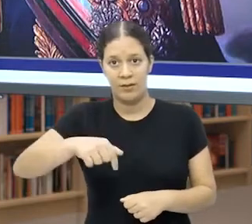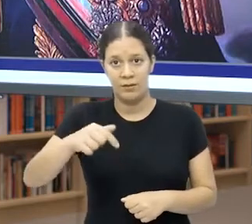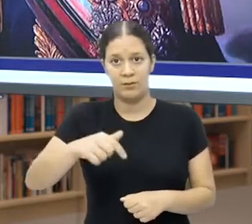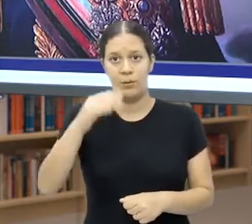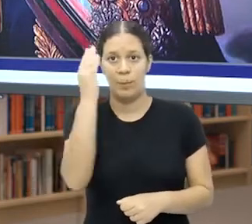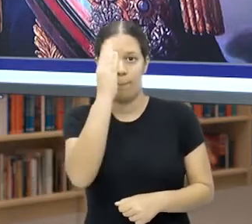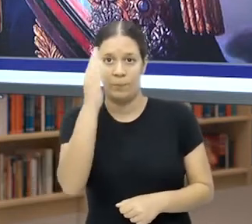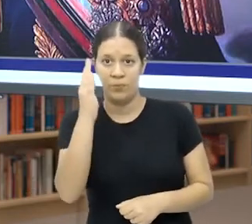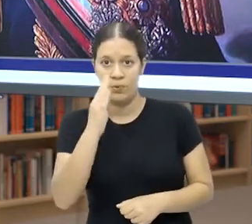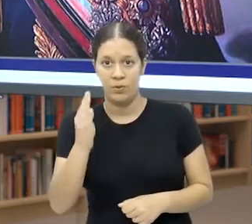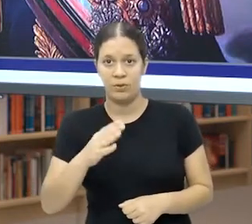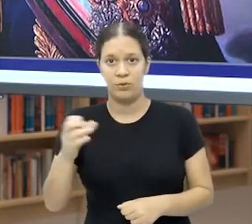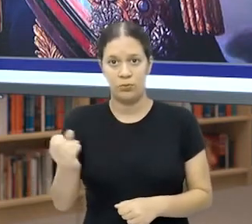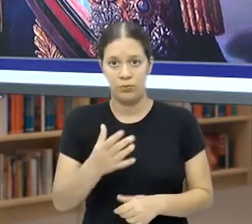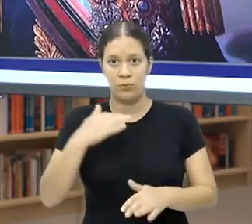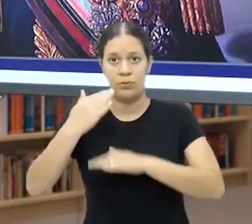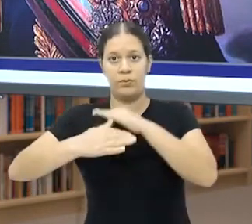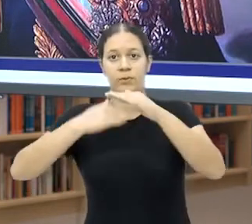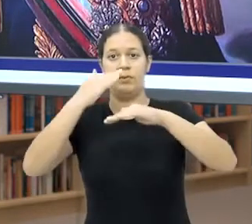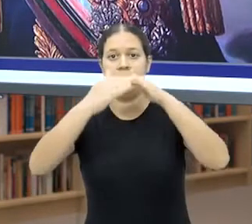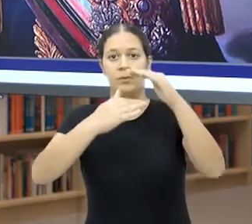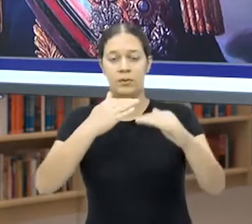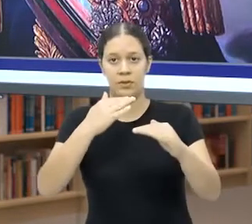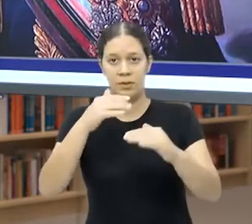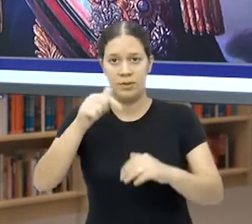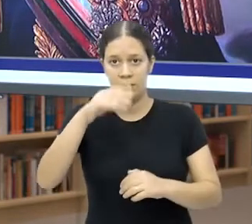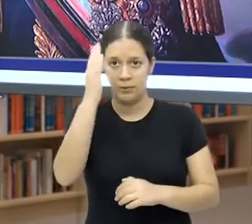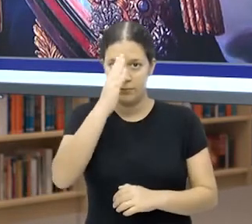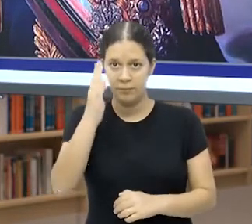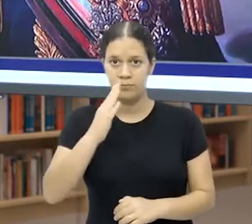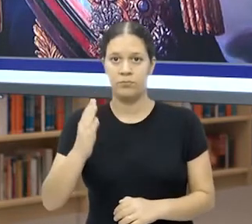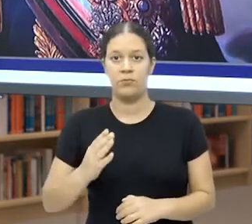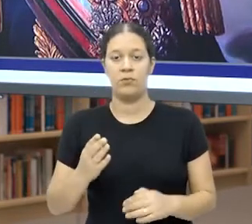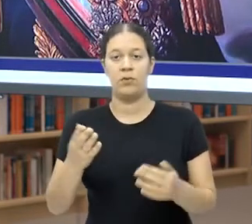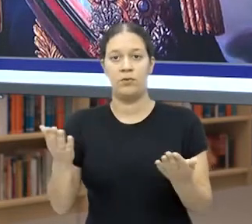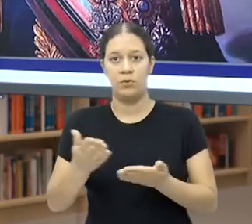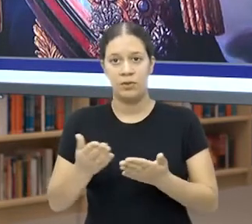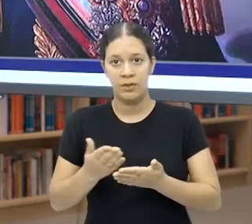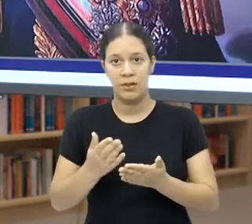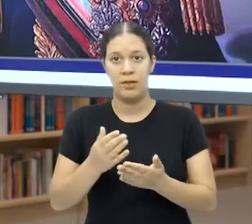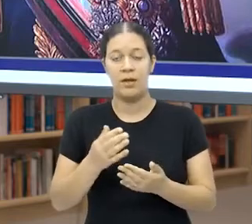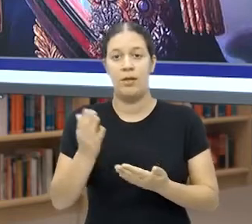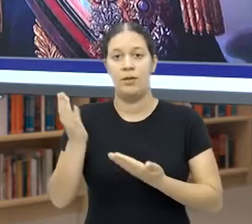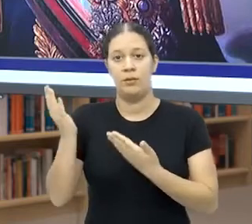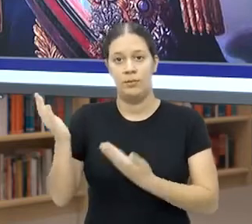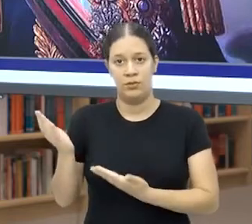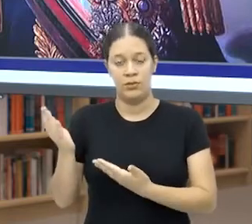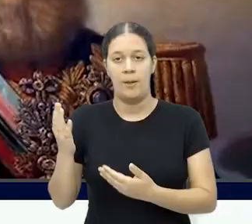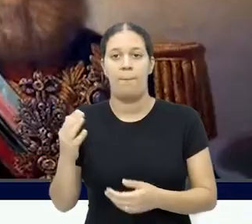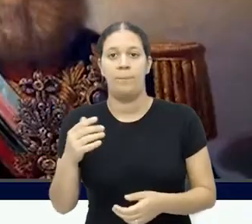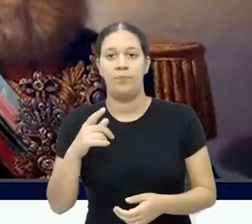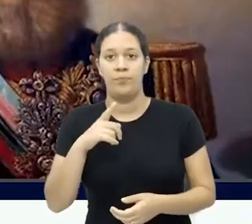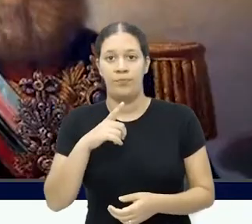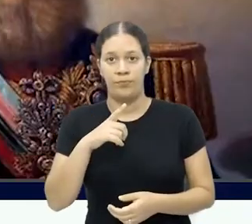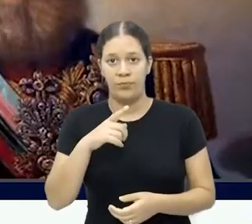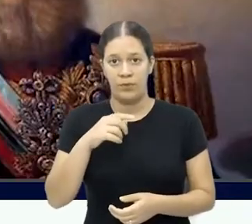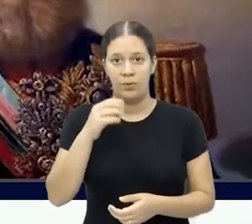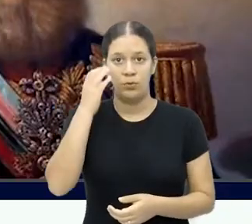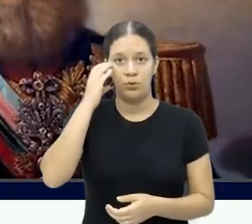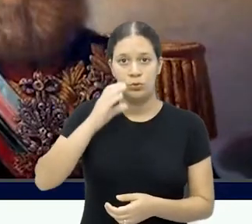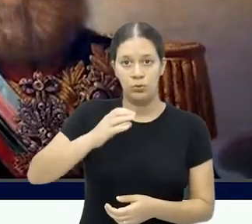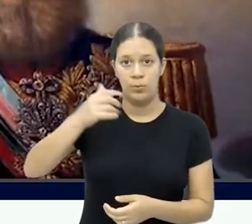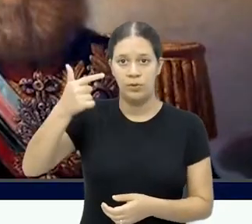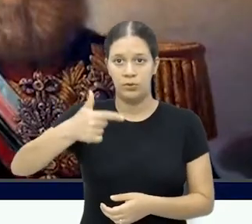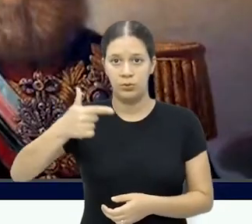agora começa um novo processo, tá certo? Brasileiro. Portanto, fica a figura aí, nessa imagem, de Dom